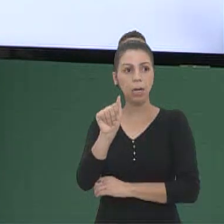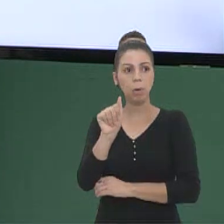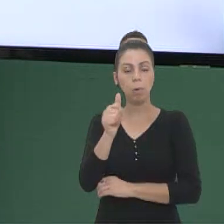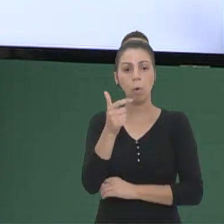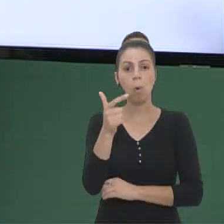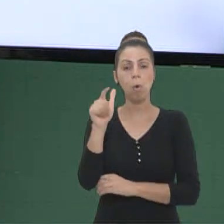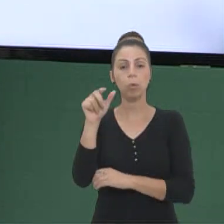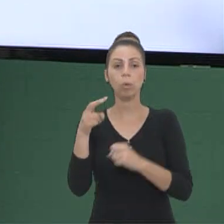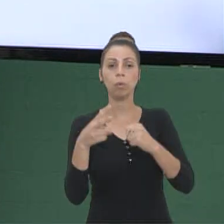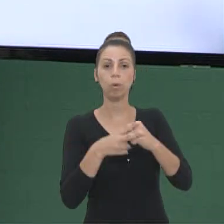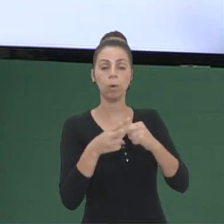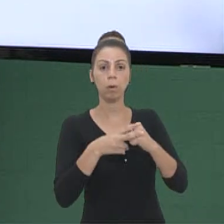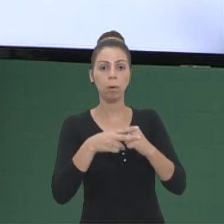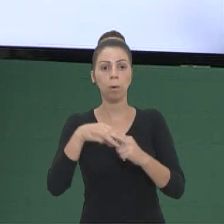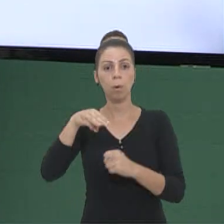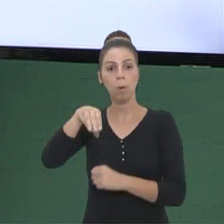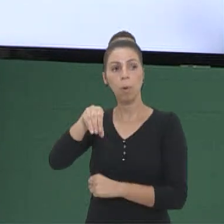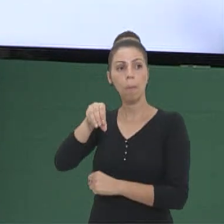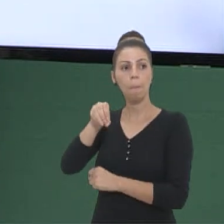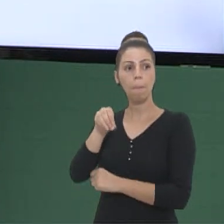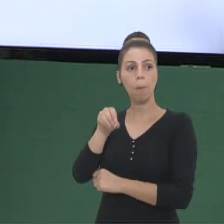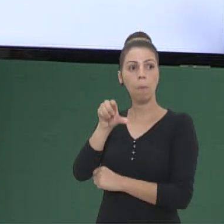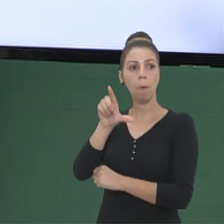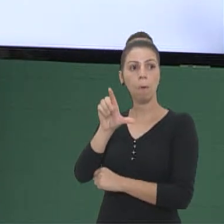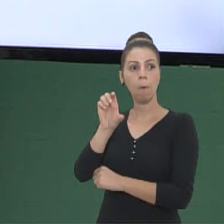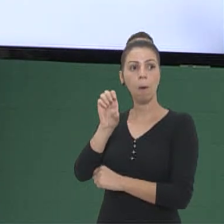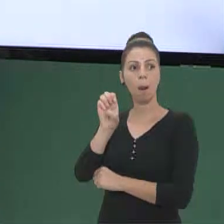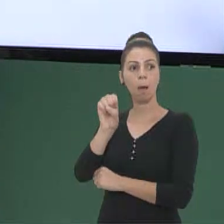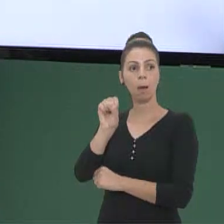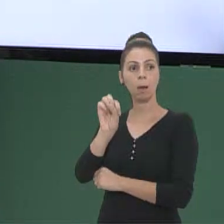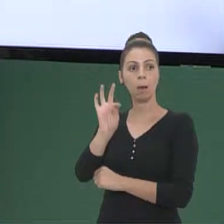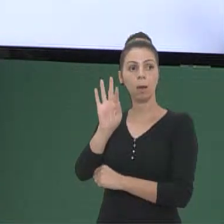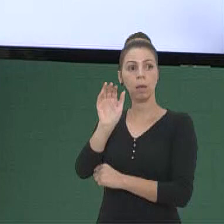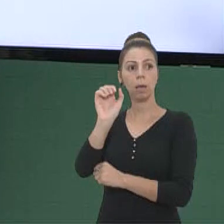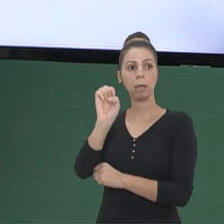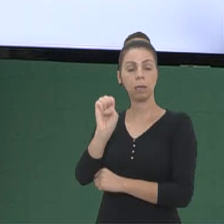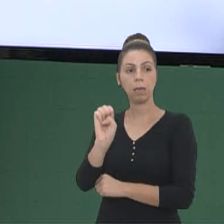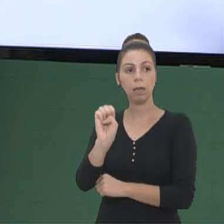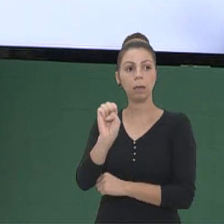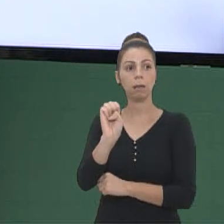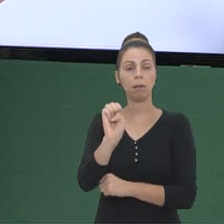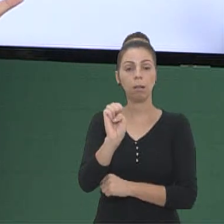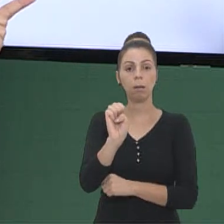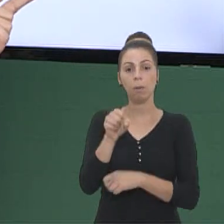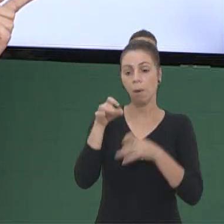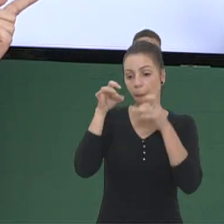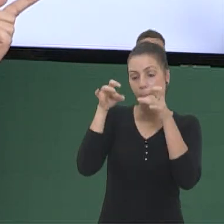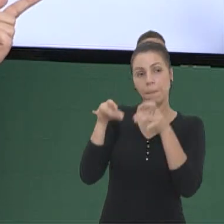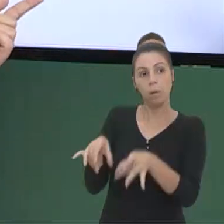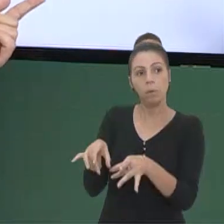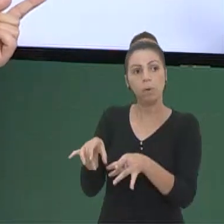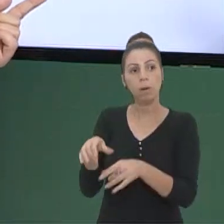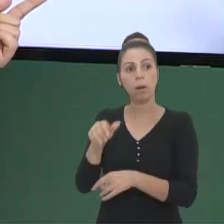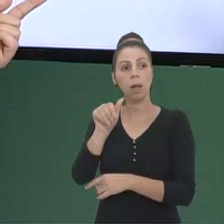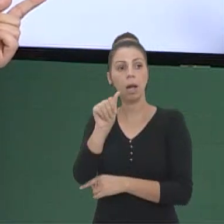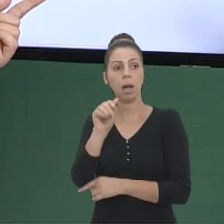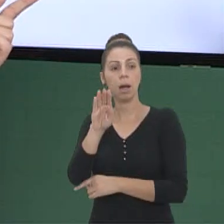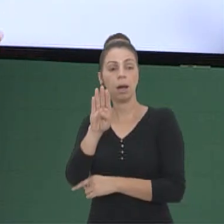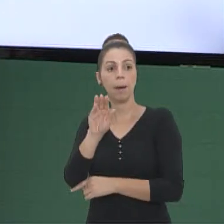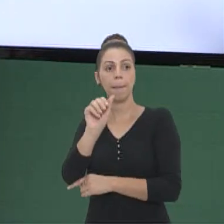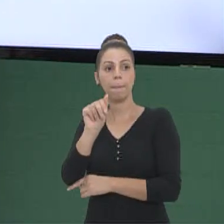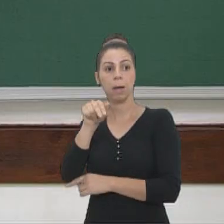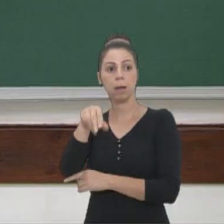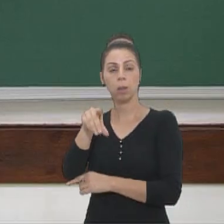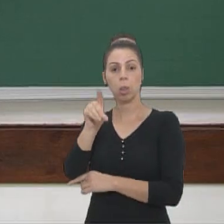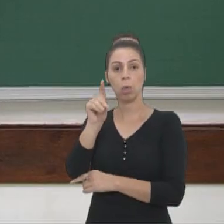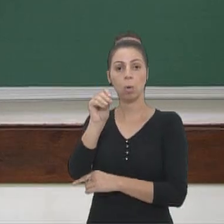Molestar, molesta. E abandonar, abandona. Todas aqui utilizando